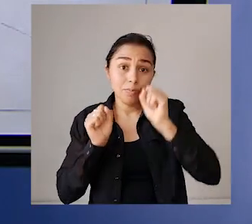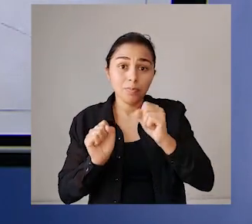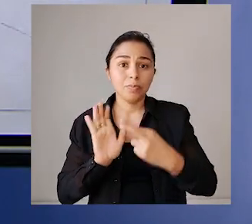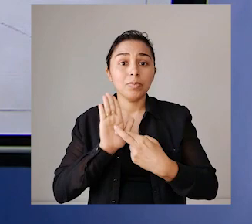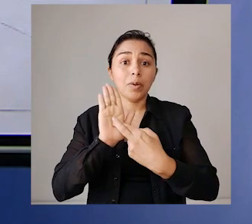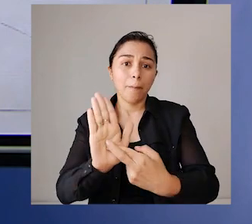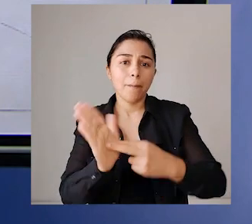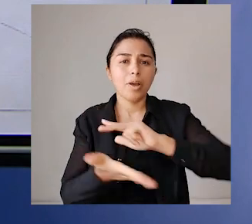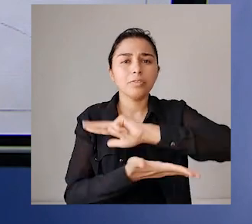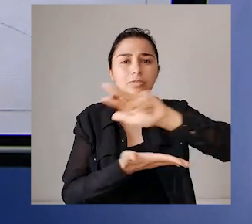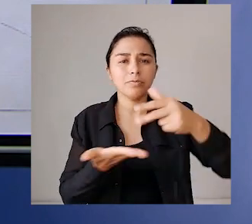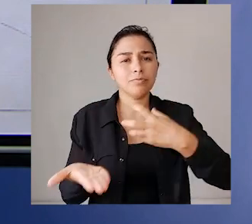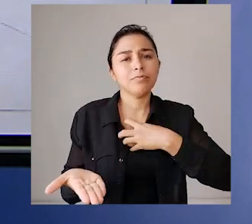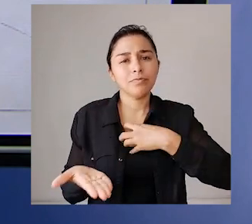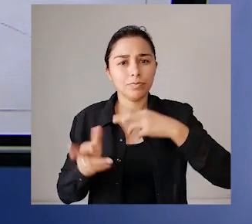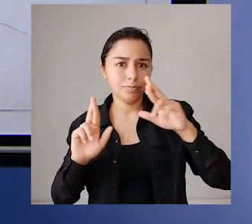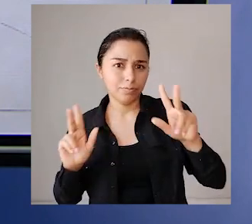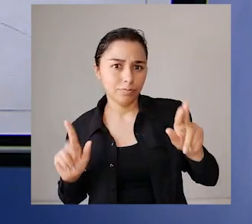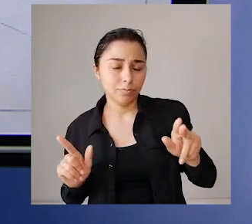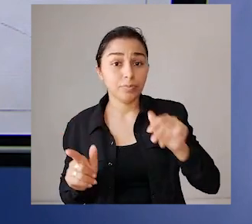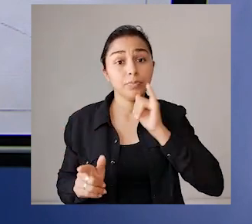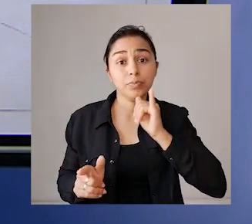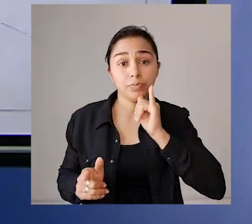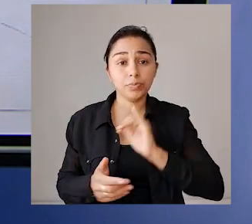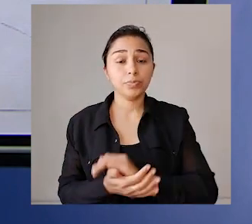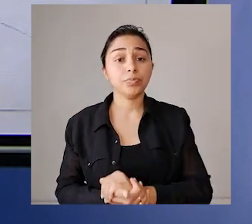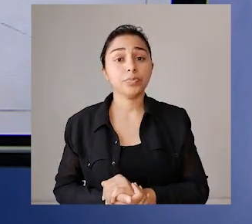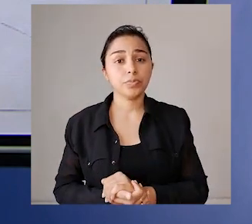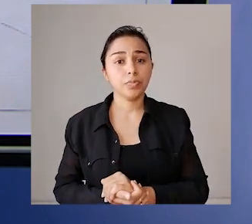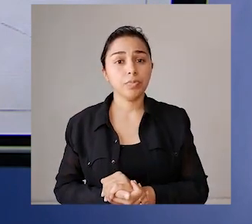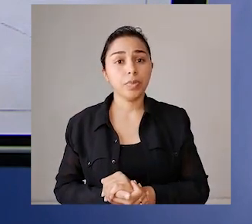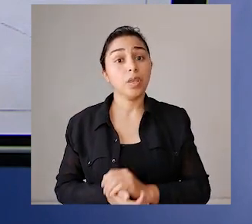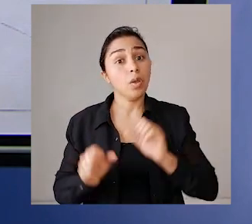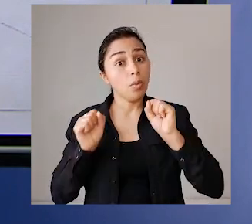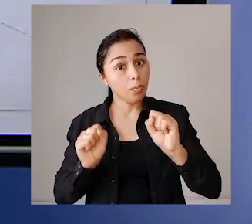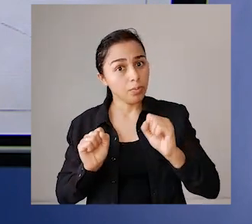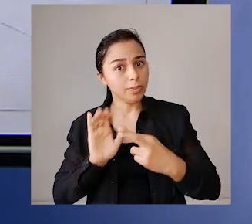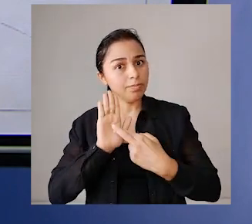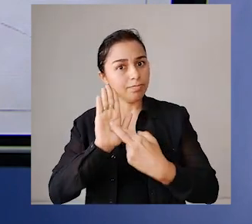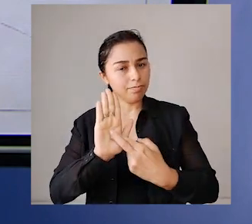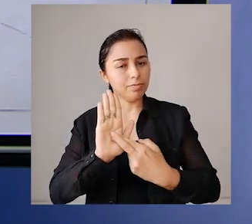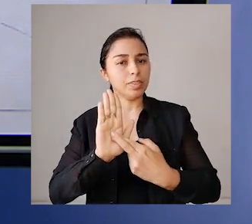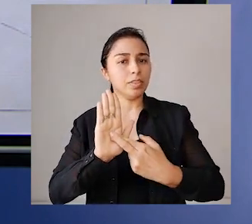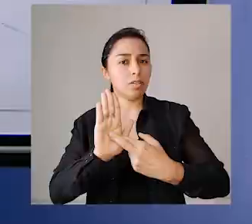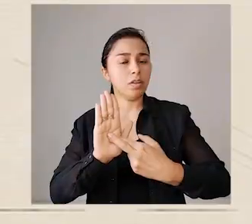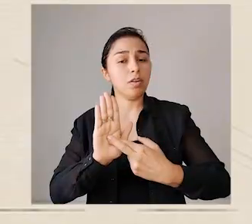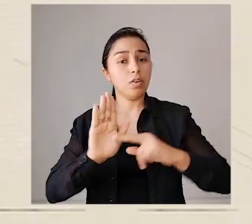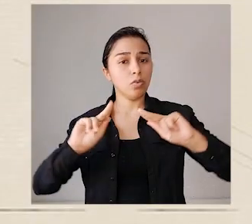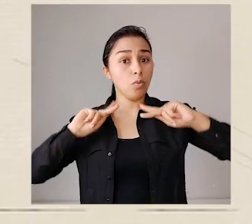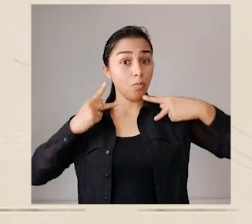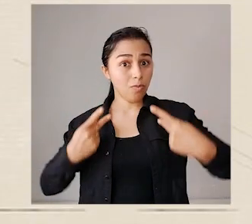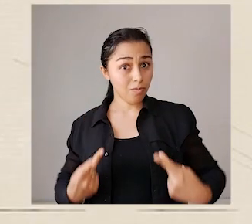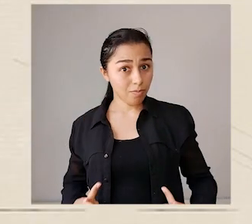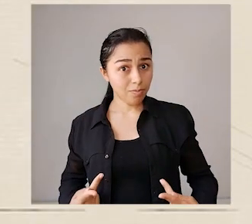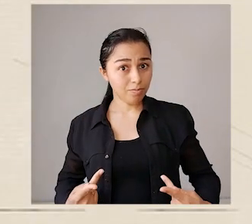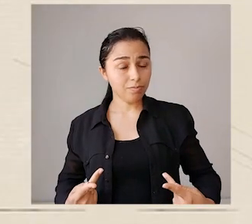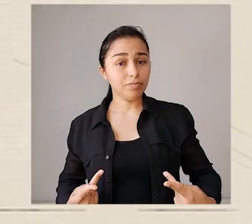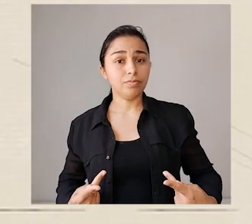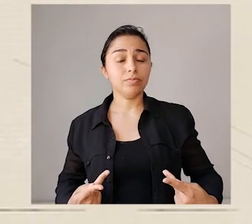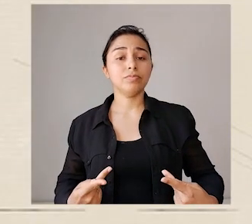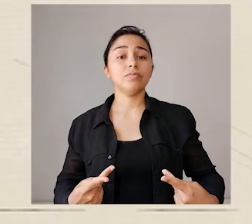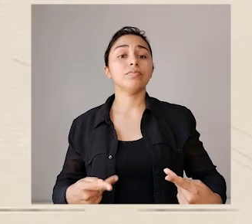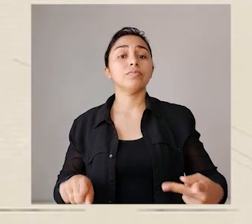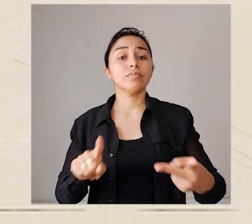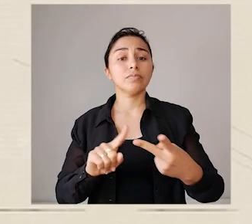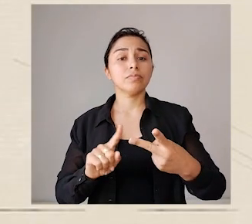ser representados de diversas formas. Eles poderiam ser representados na forma humana, eles poderiam ser representados